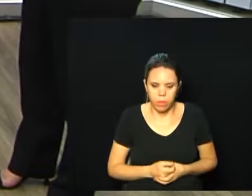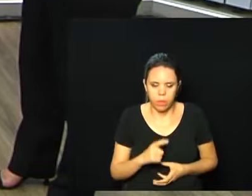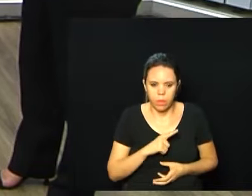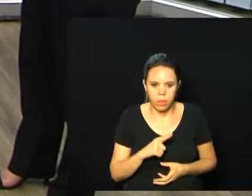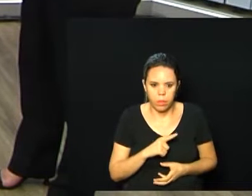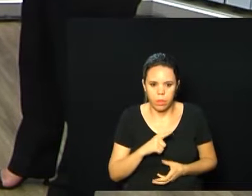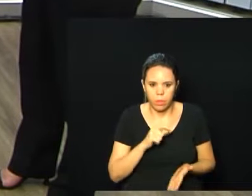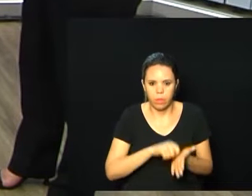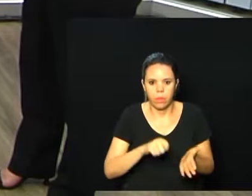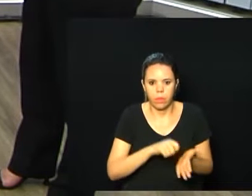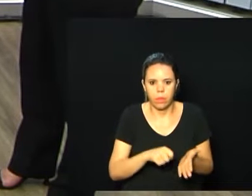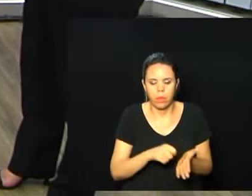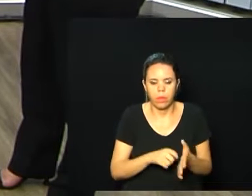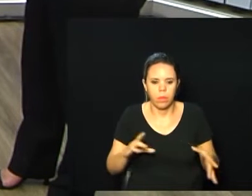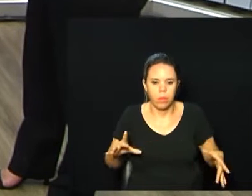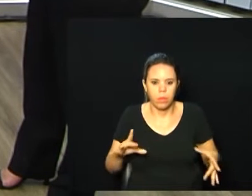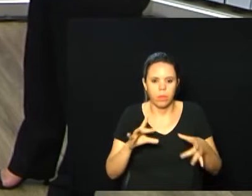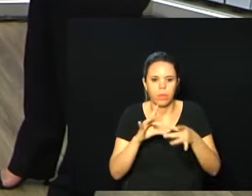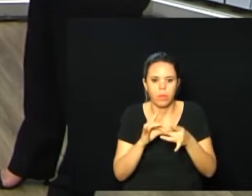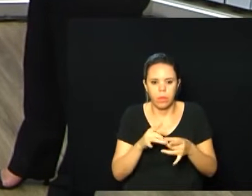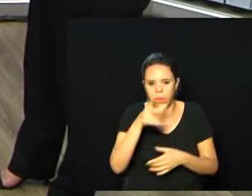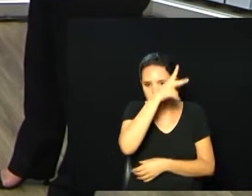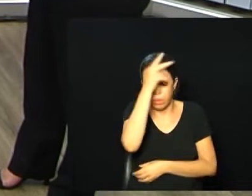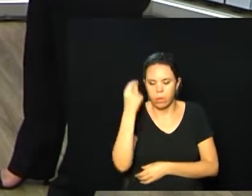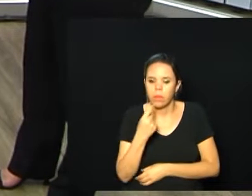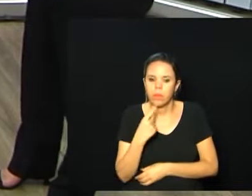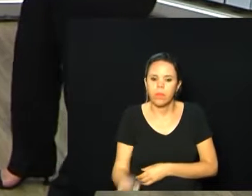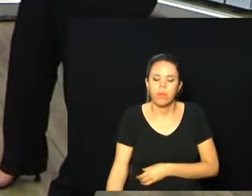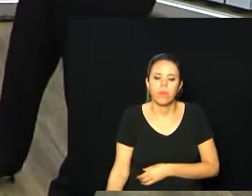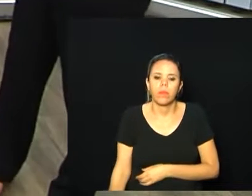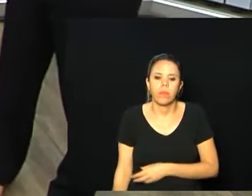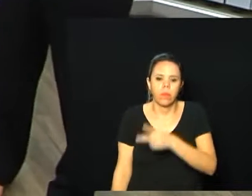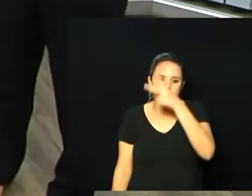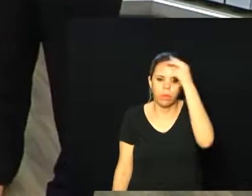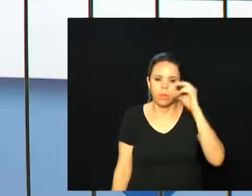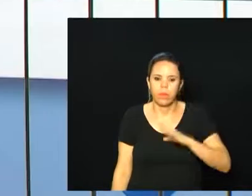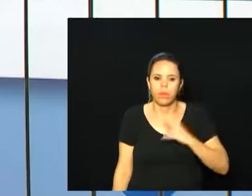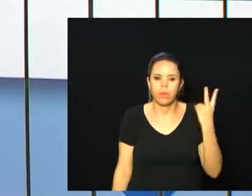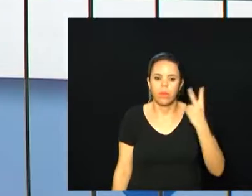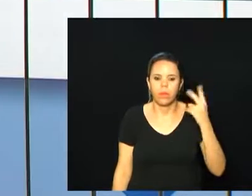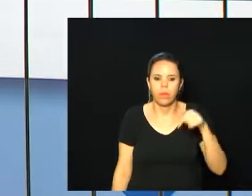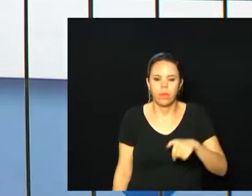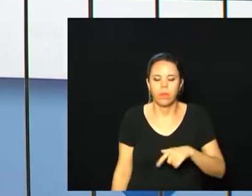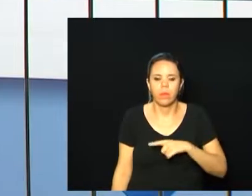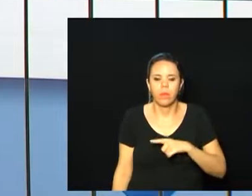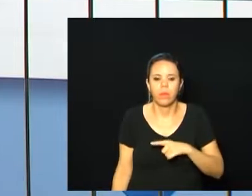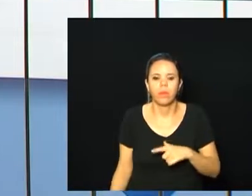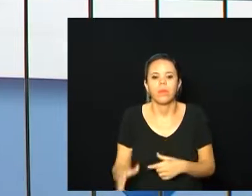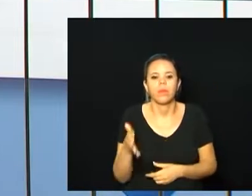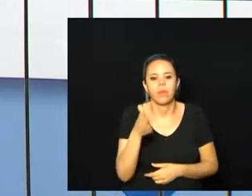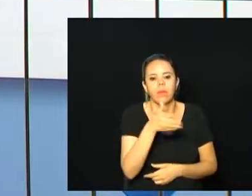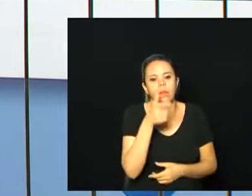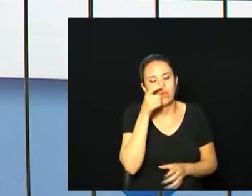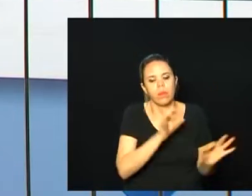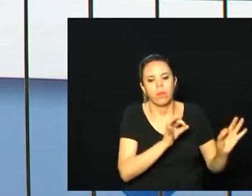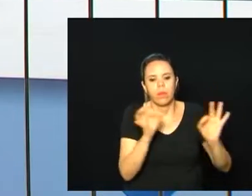aí a assinatura de um convênio entre a Prefeitura de Campinas e a Prefeitura de Valinhos. Quem é daqui da região sempre